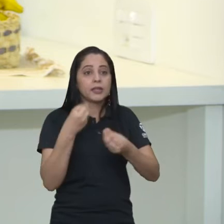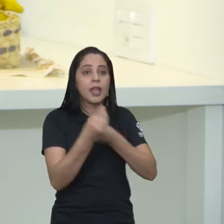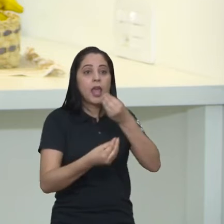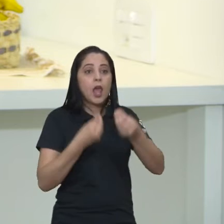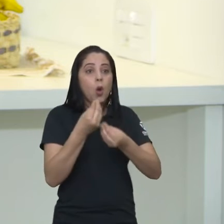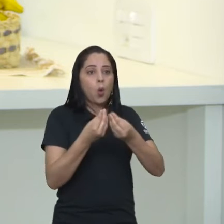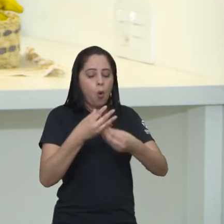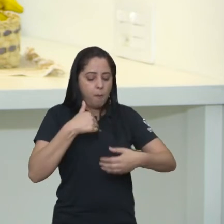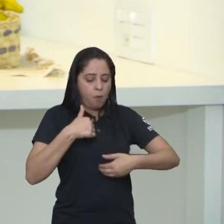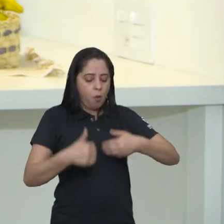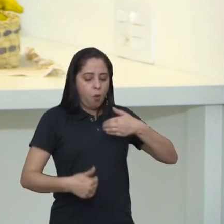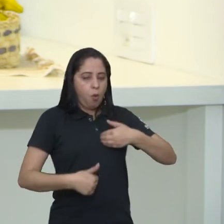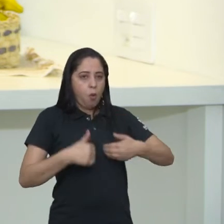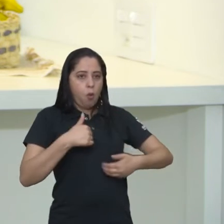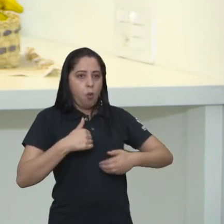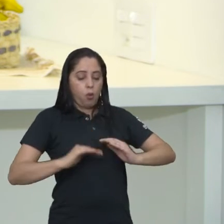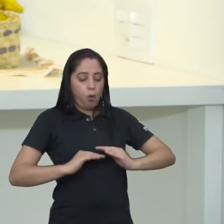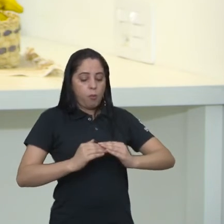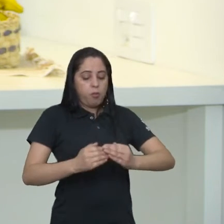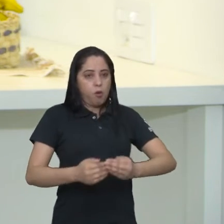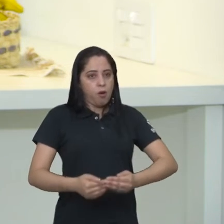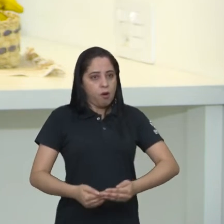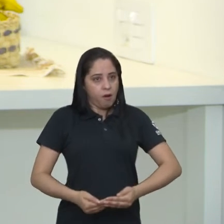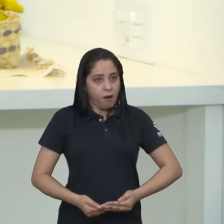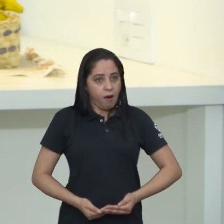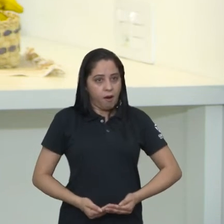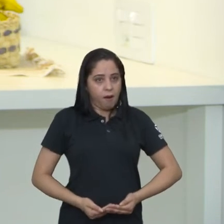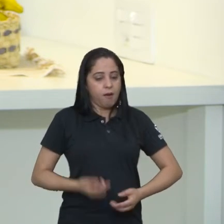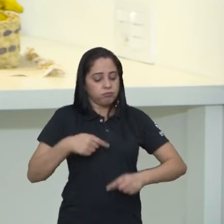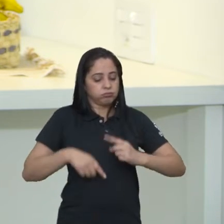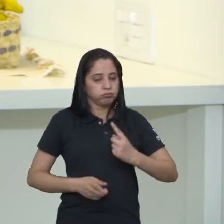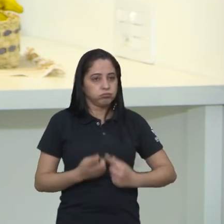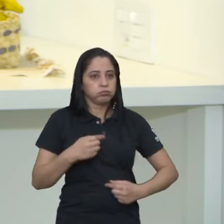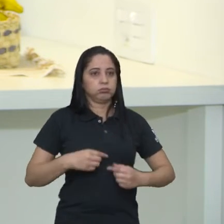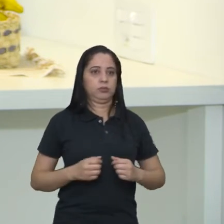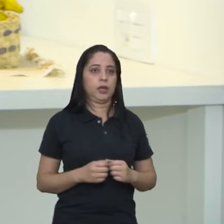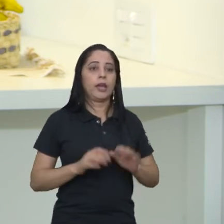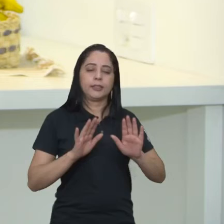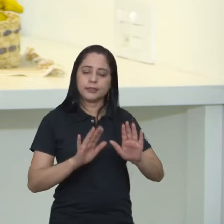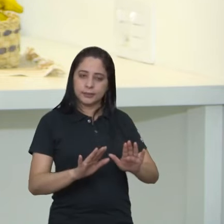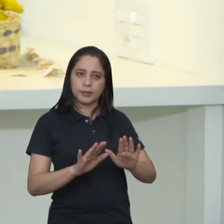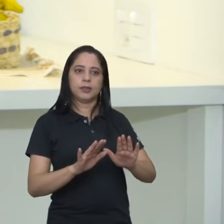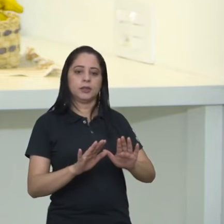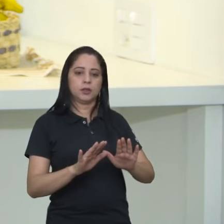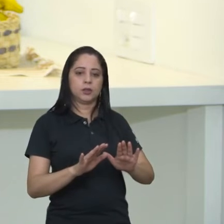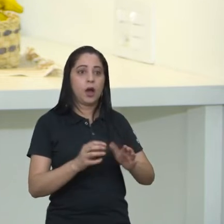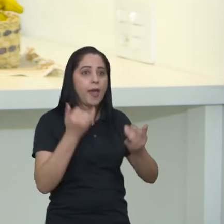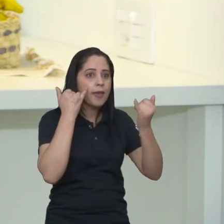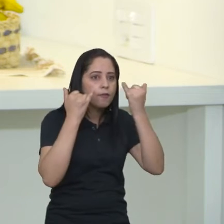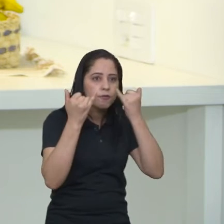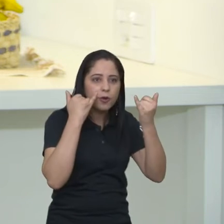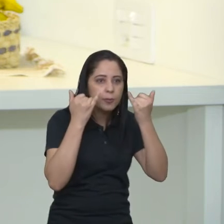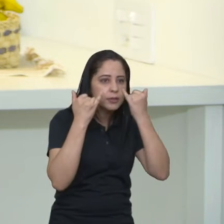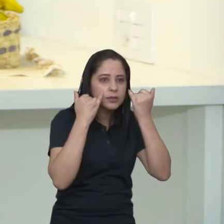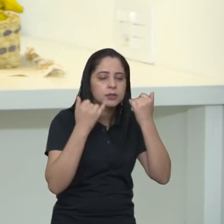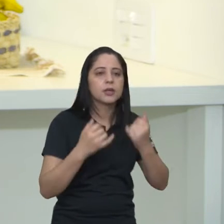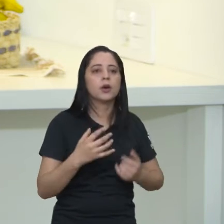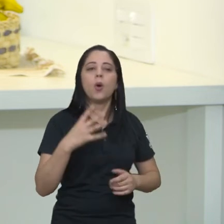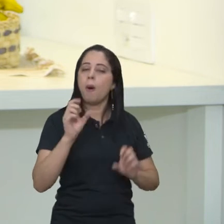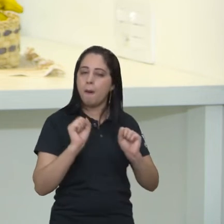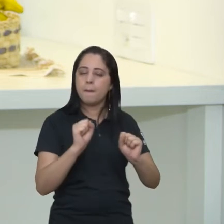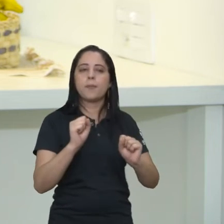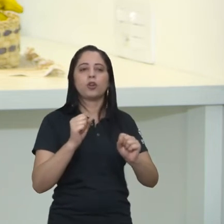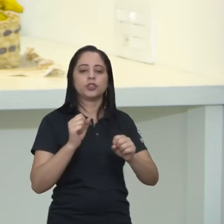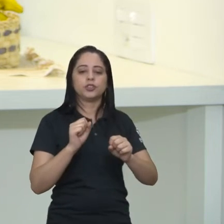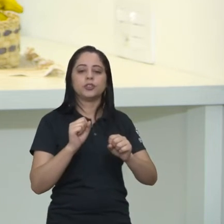no momento no momento que o bebezinho estiver de fato para nascer. Então, sim, informação